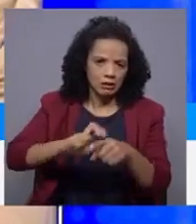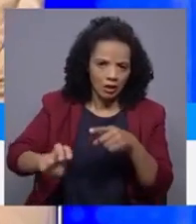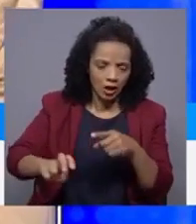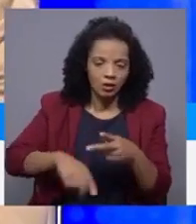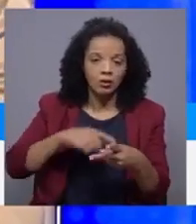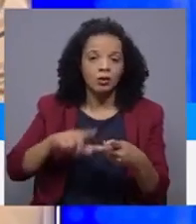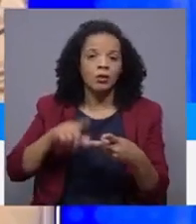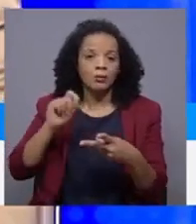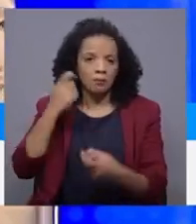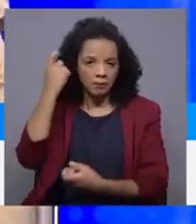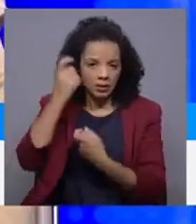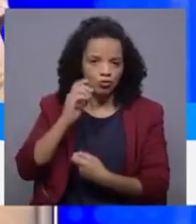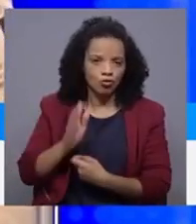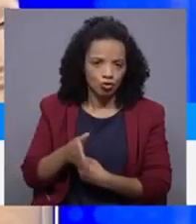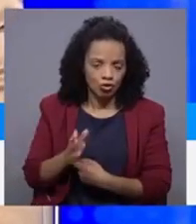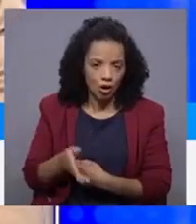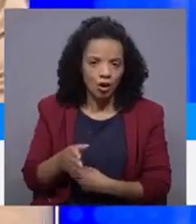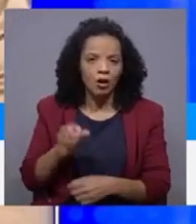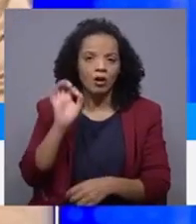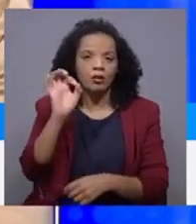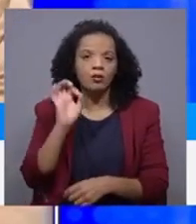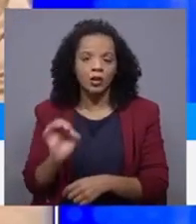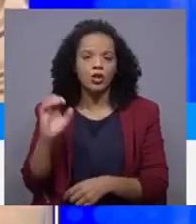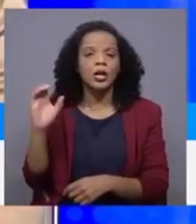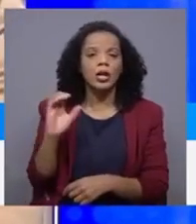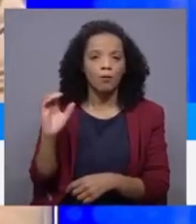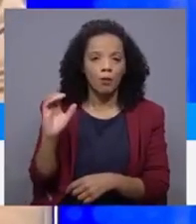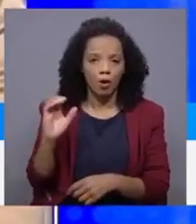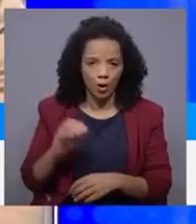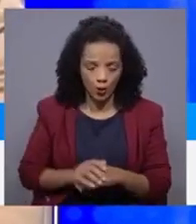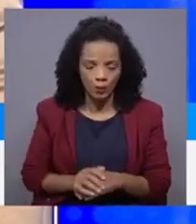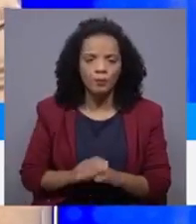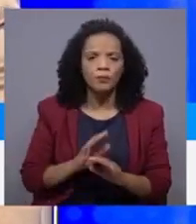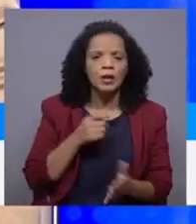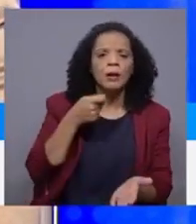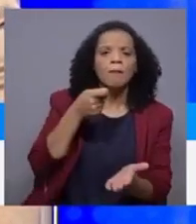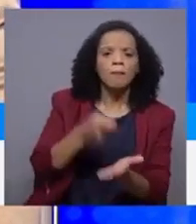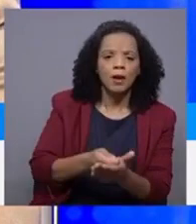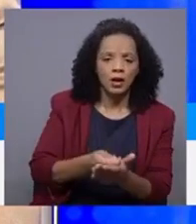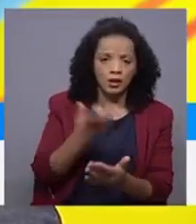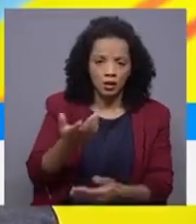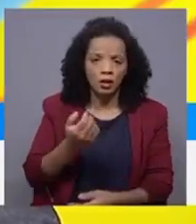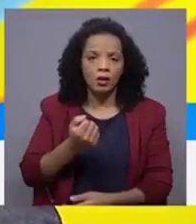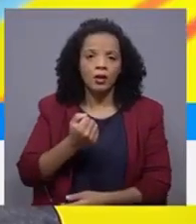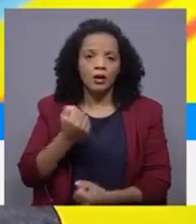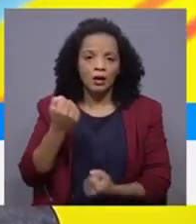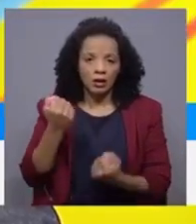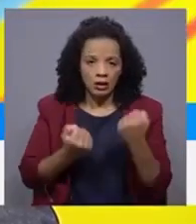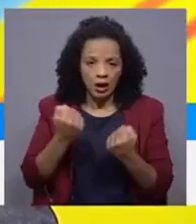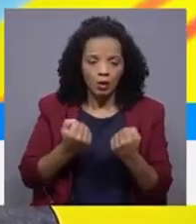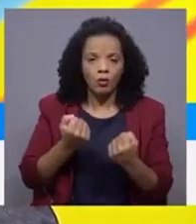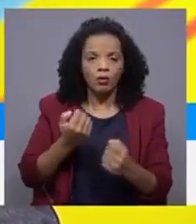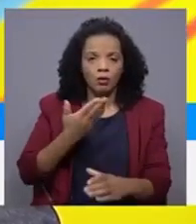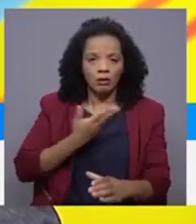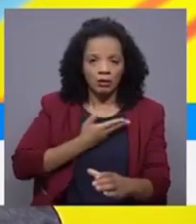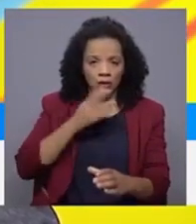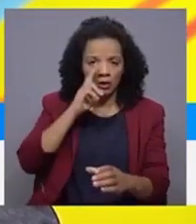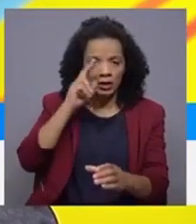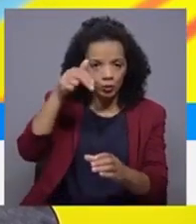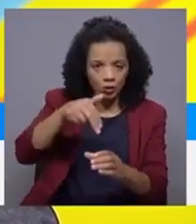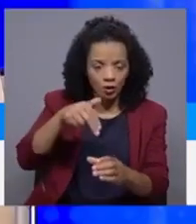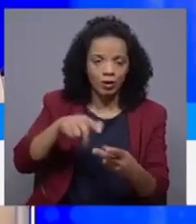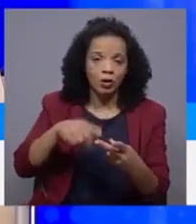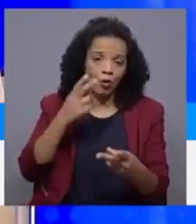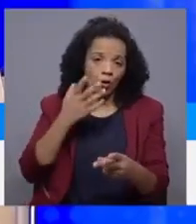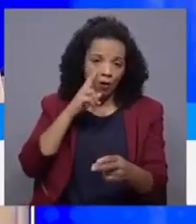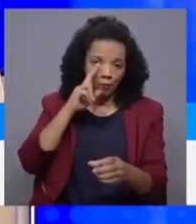tem sido feito e pensado também com a taxa do carbono. Neste momento, mas quem paga a gasolina e o gasóleo paga essa taxa. Neste momento, aquilo que para o